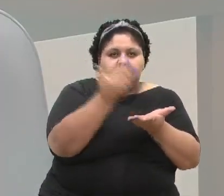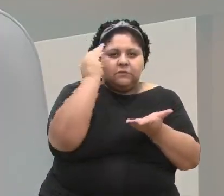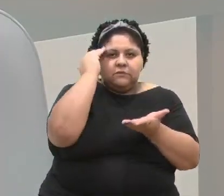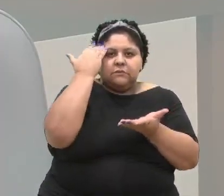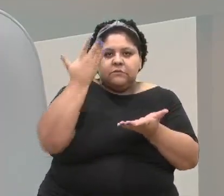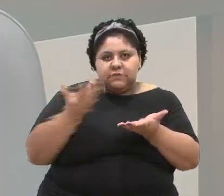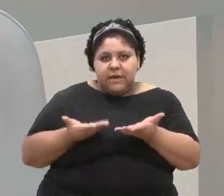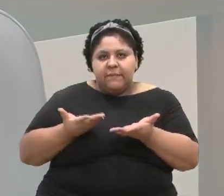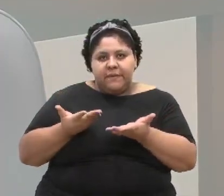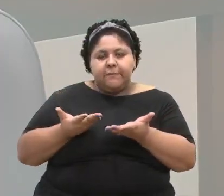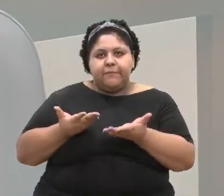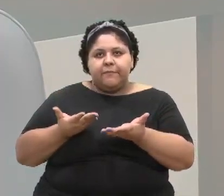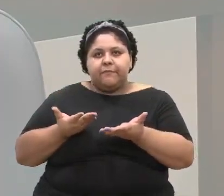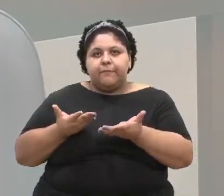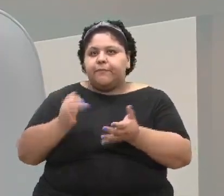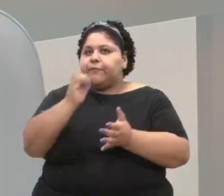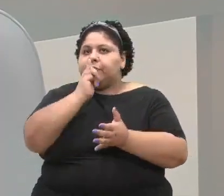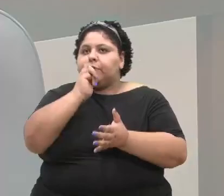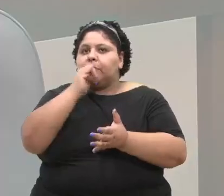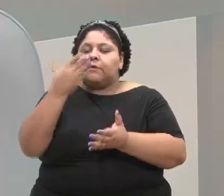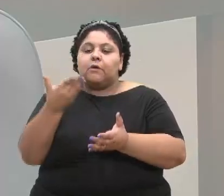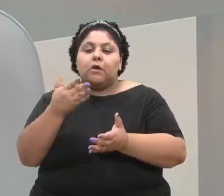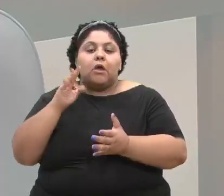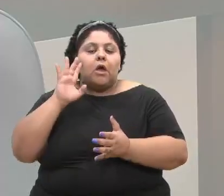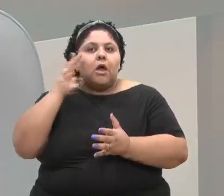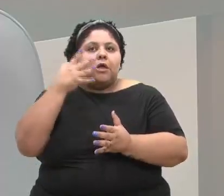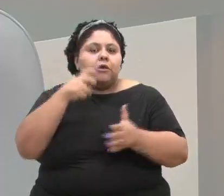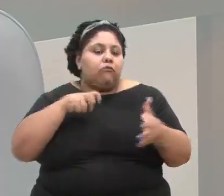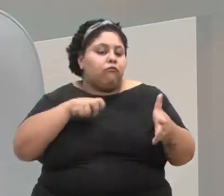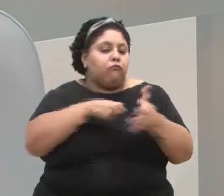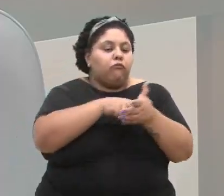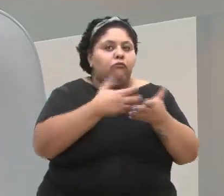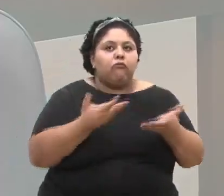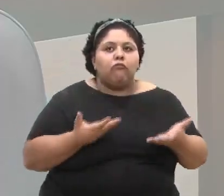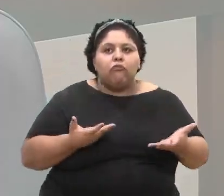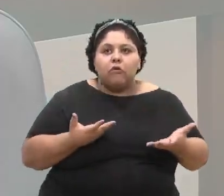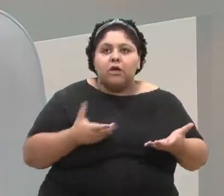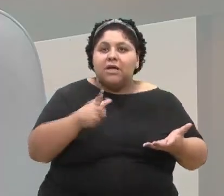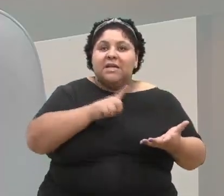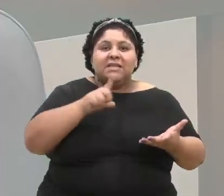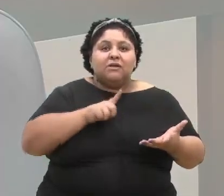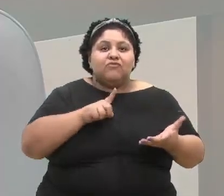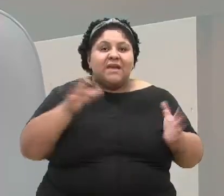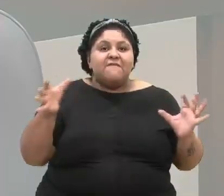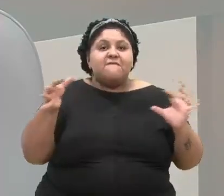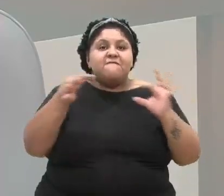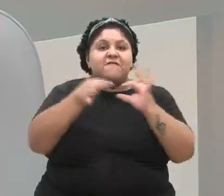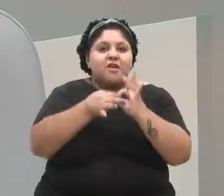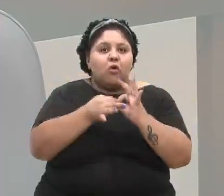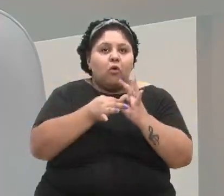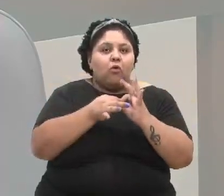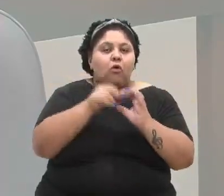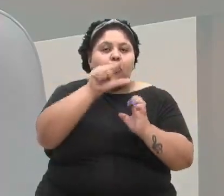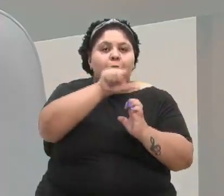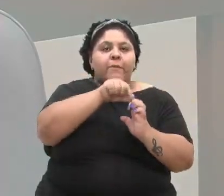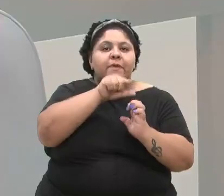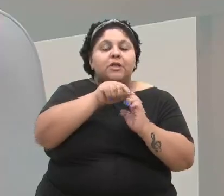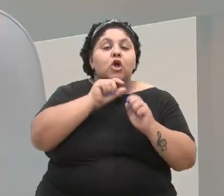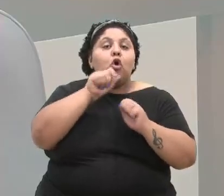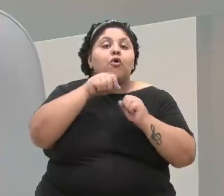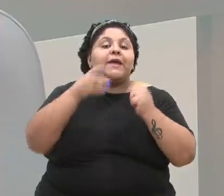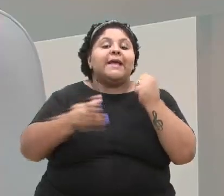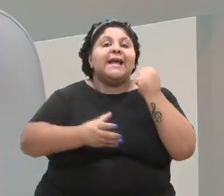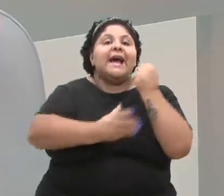Vou citar um exemplo. Se acontecer algum acidente e ainda não tem vínculo previdenciário, o que